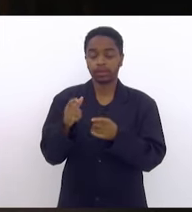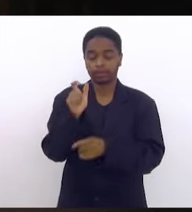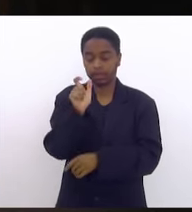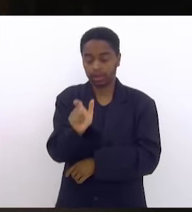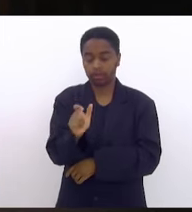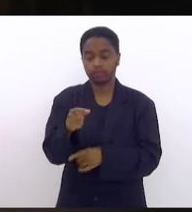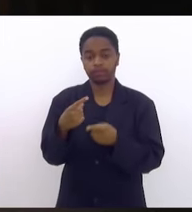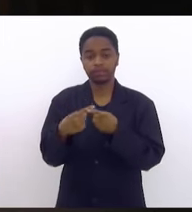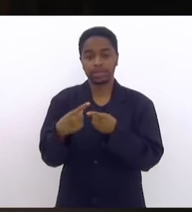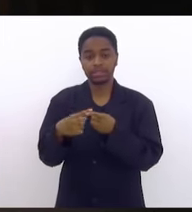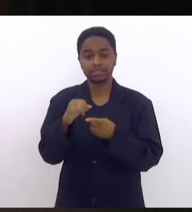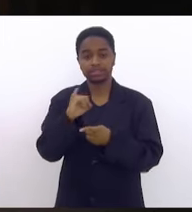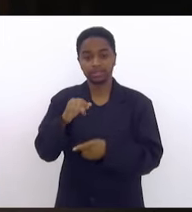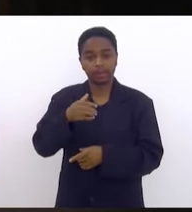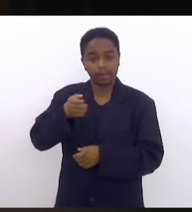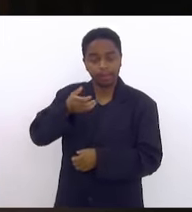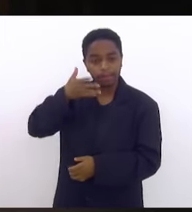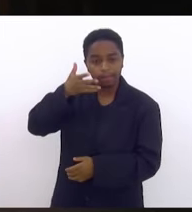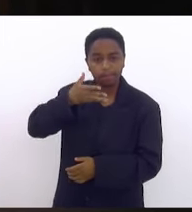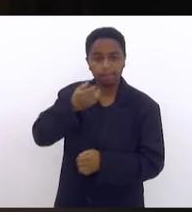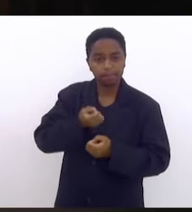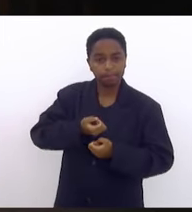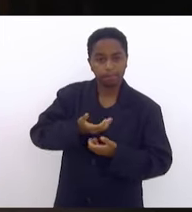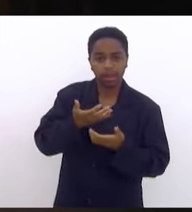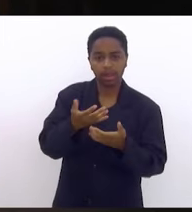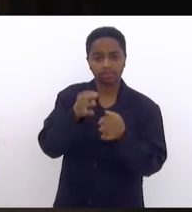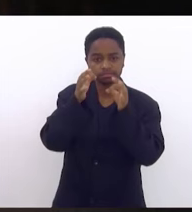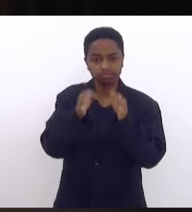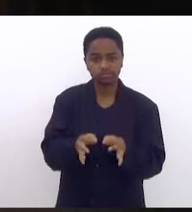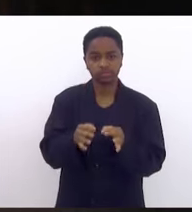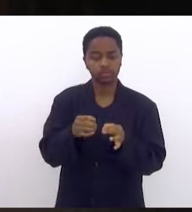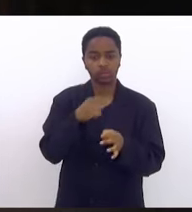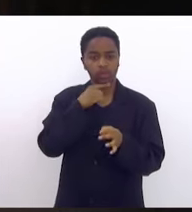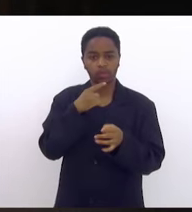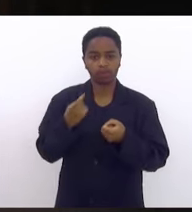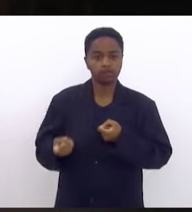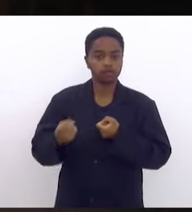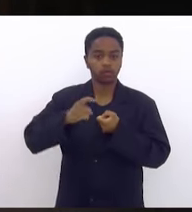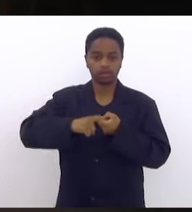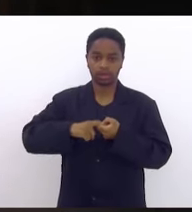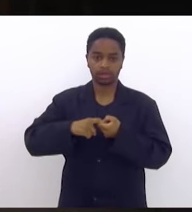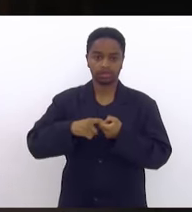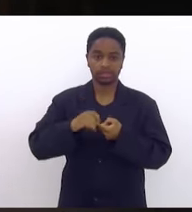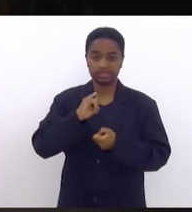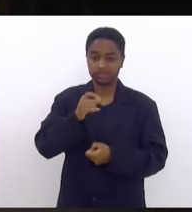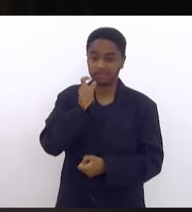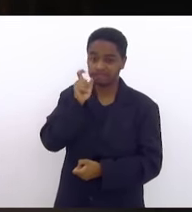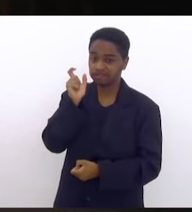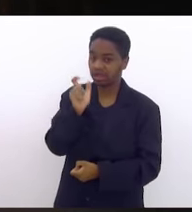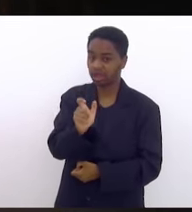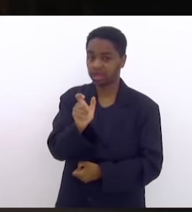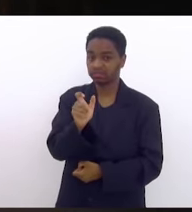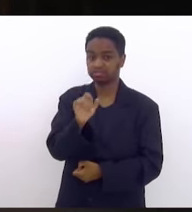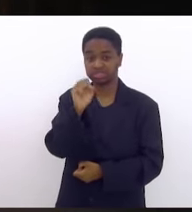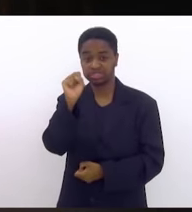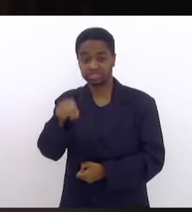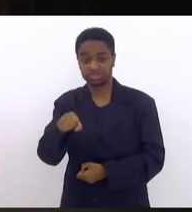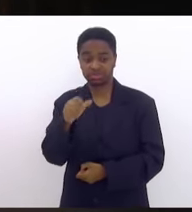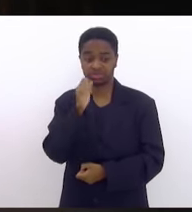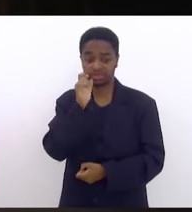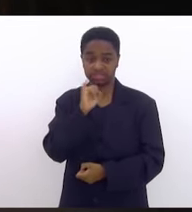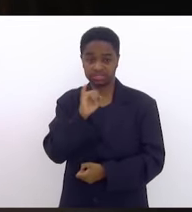E a partir do momento que você dá a sua palavra, você não volta atrás. Seja sim ou